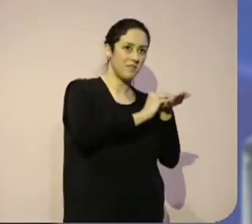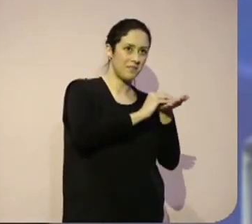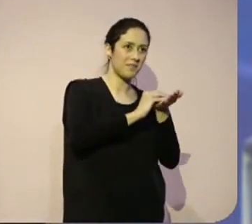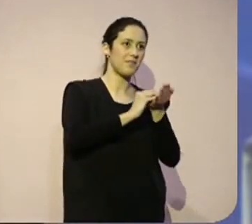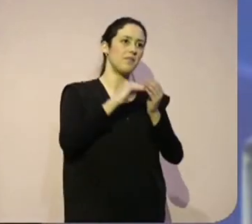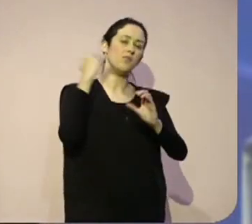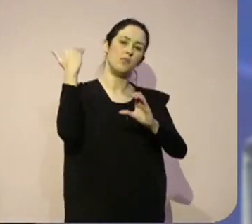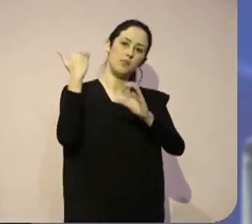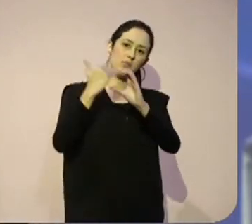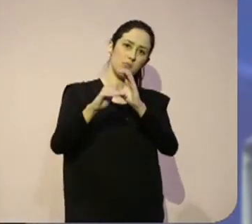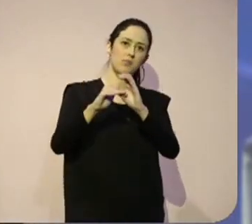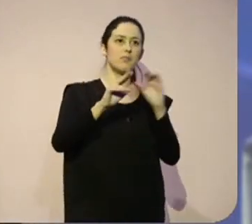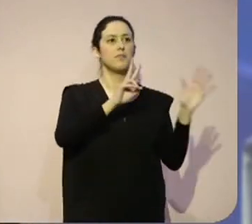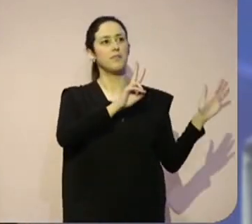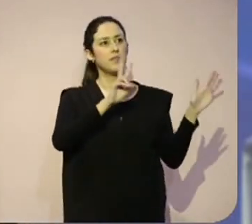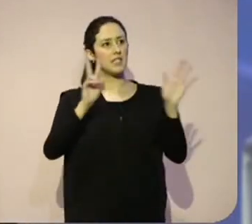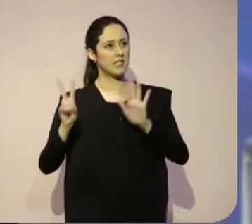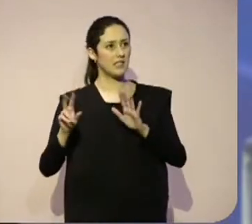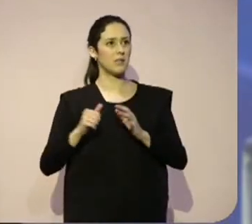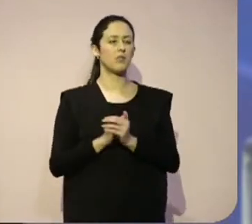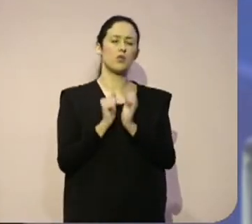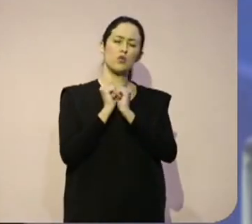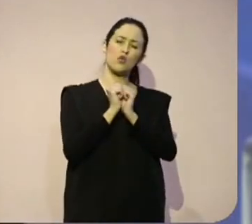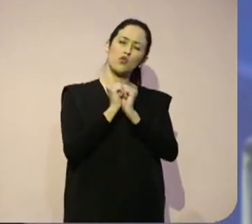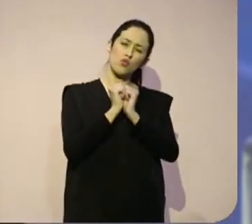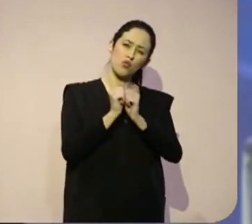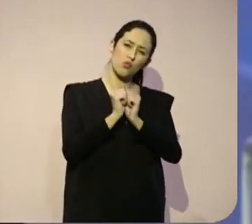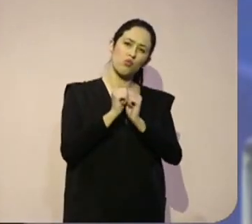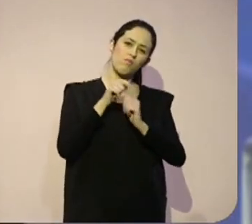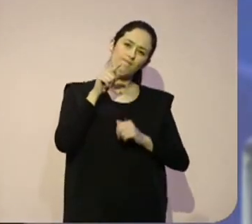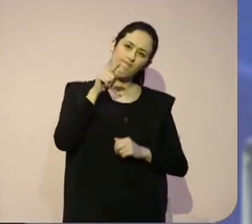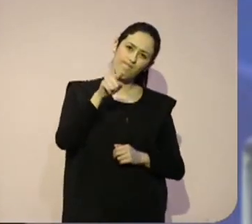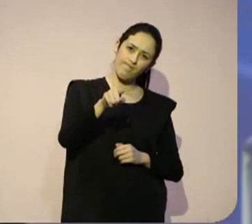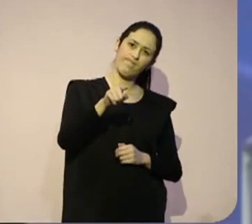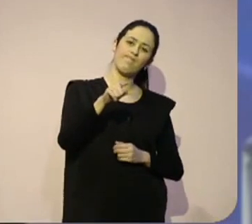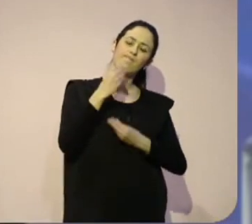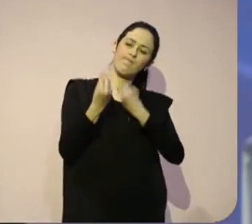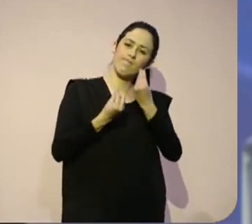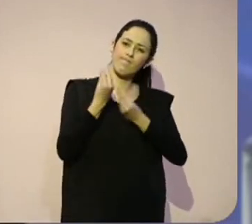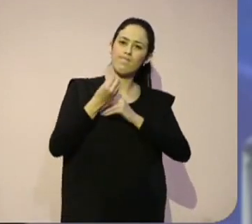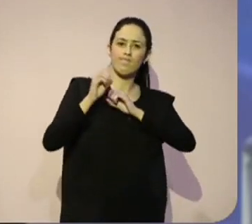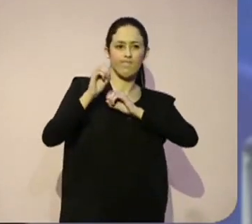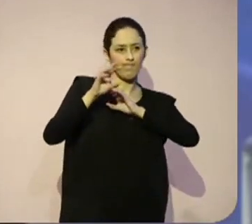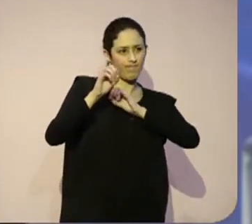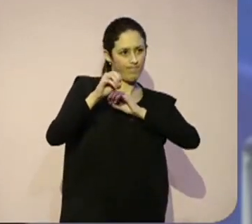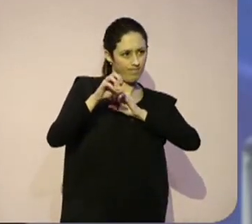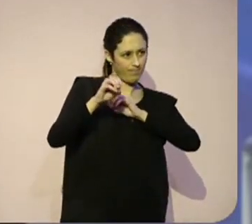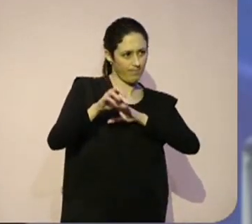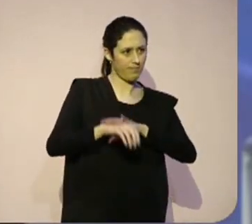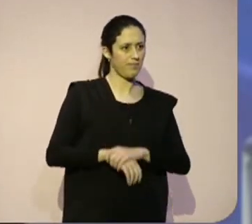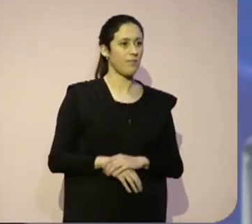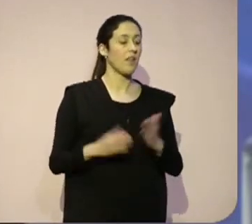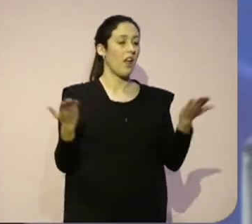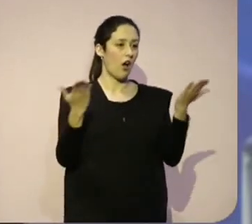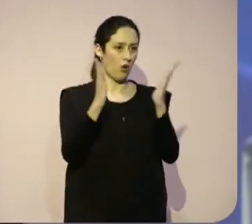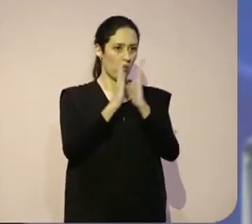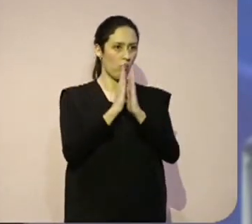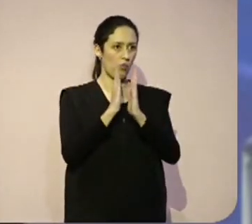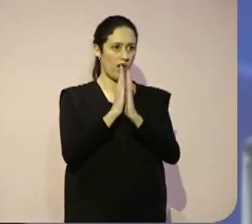a semana com vocês, para ter essa caminhada aí do que você pode aprender mais sobre o Senhor. Mas vamos orar